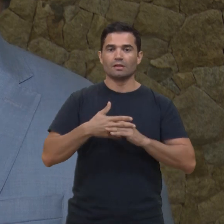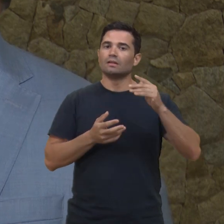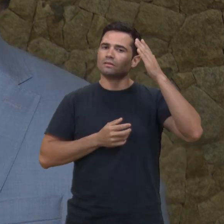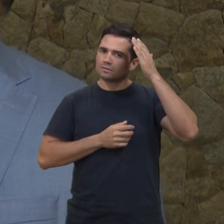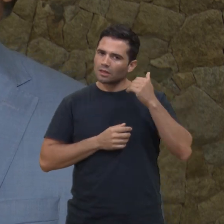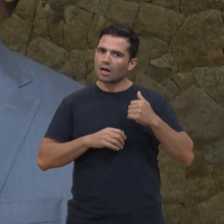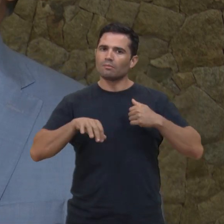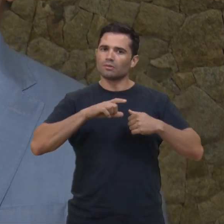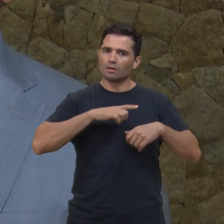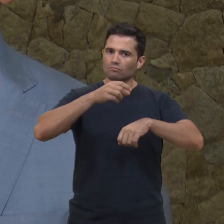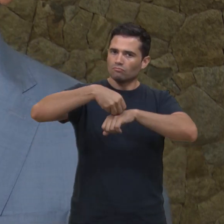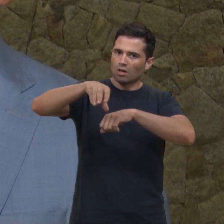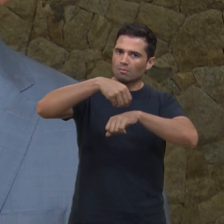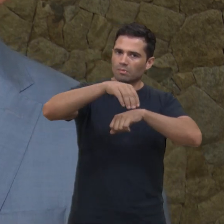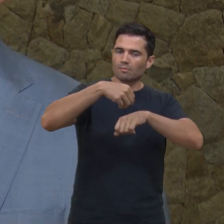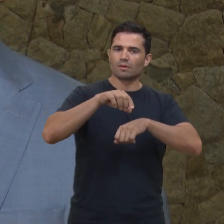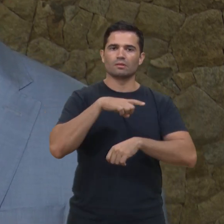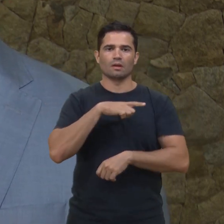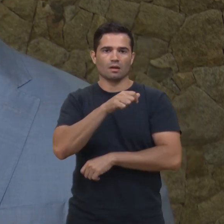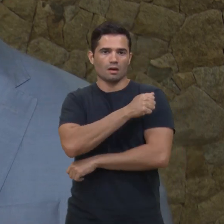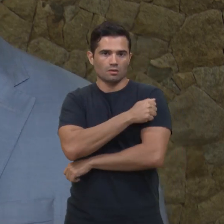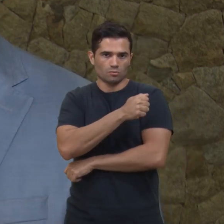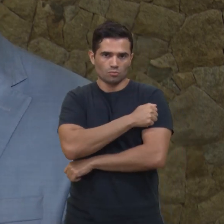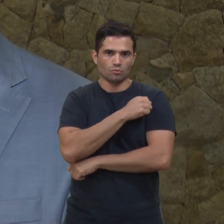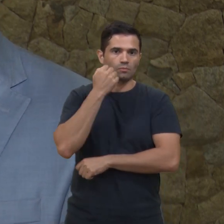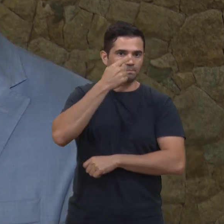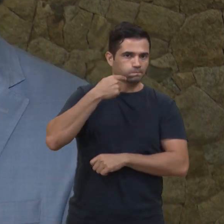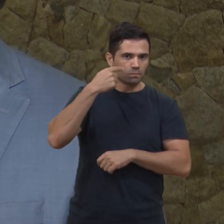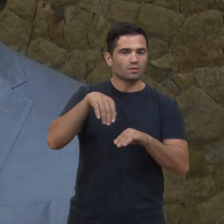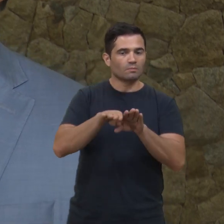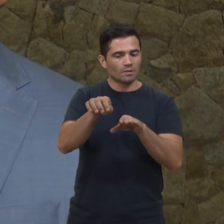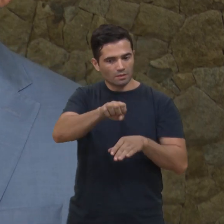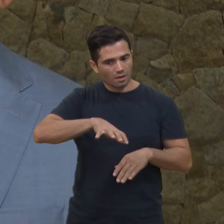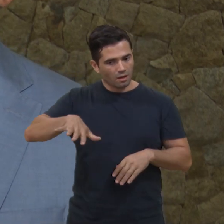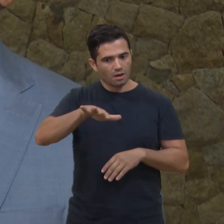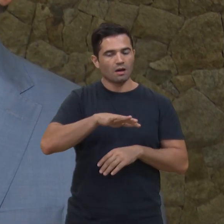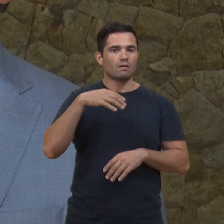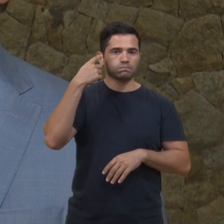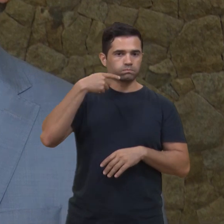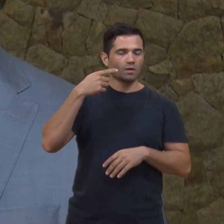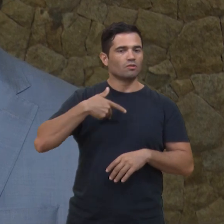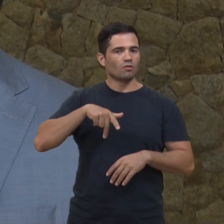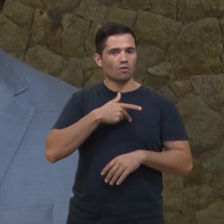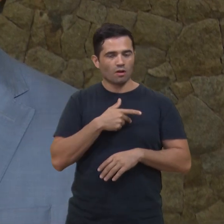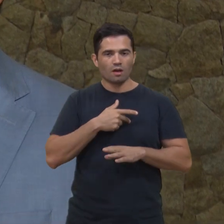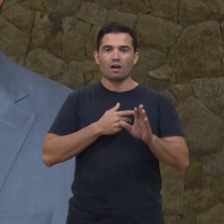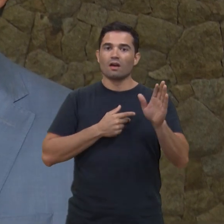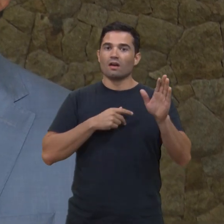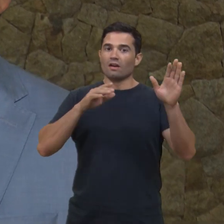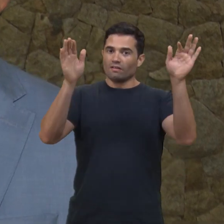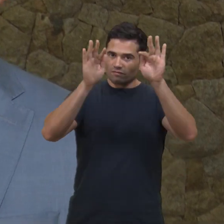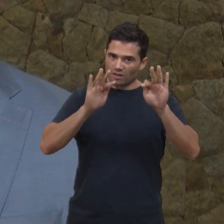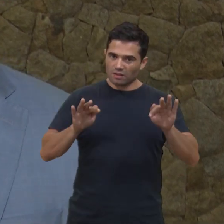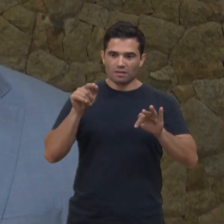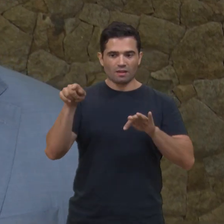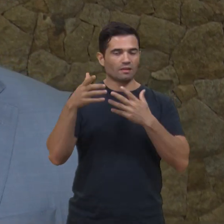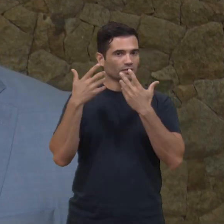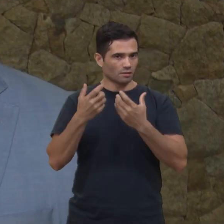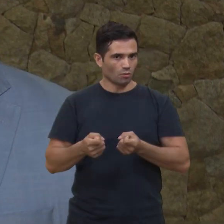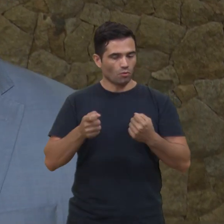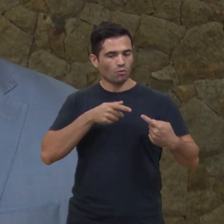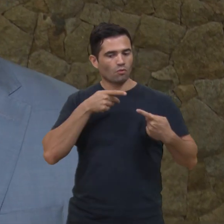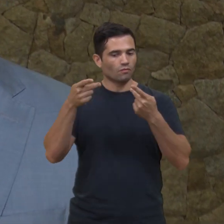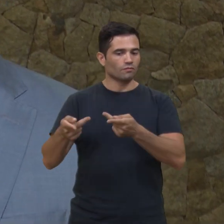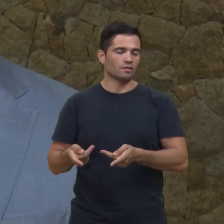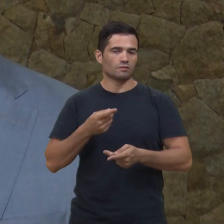tem conhecimento para ser passado aos nossos alunos de direito, porque ela é da área acadêmica e da área do direito. Então, isso a gente fica muito feliz em ela ter aceitado esse